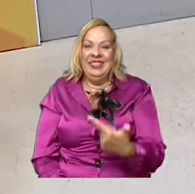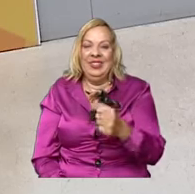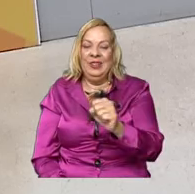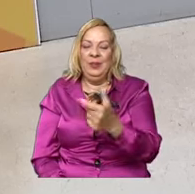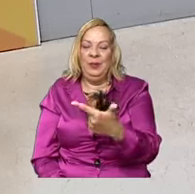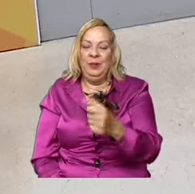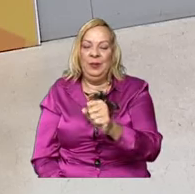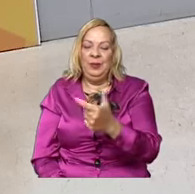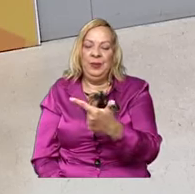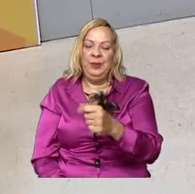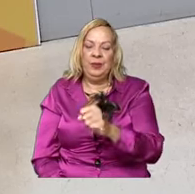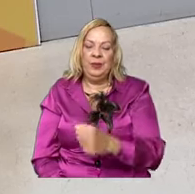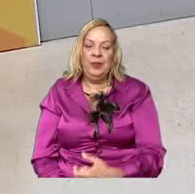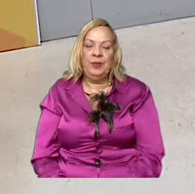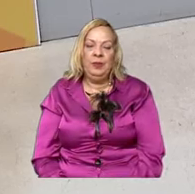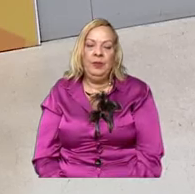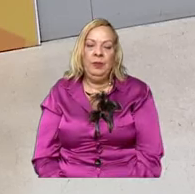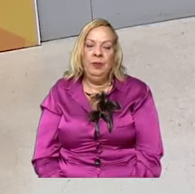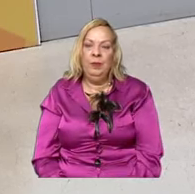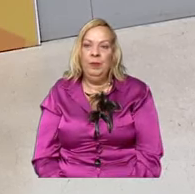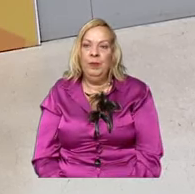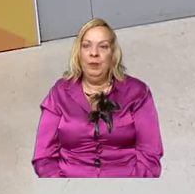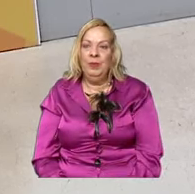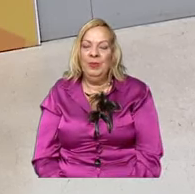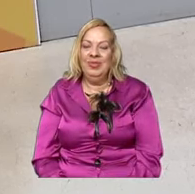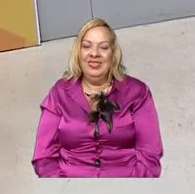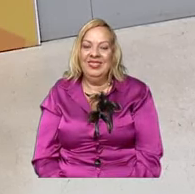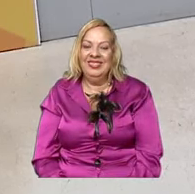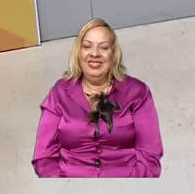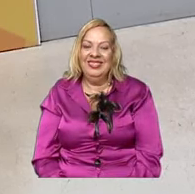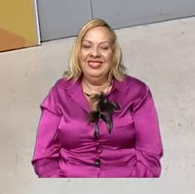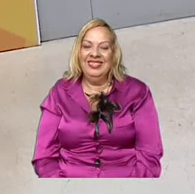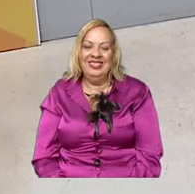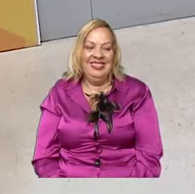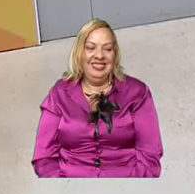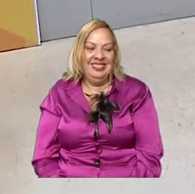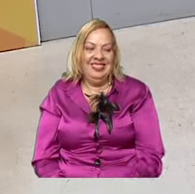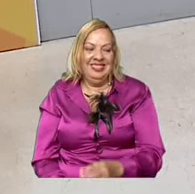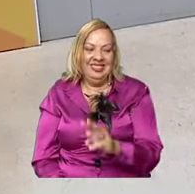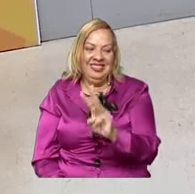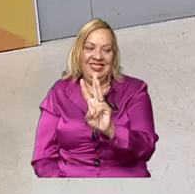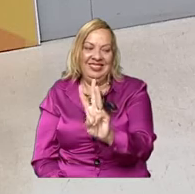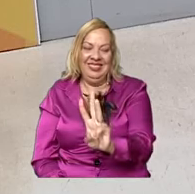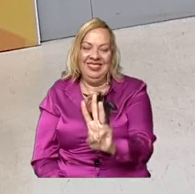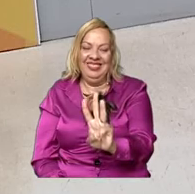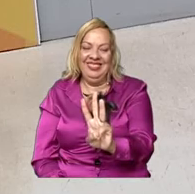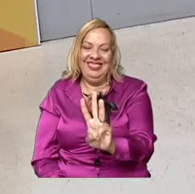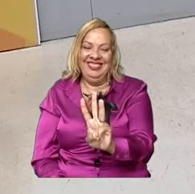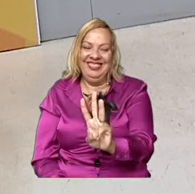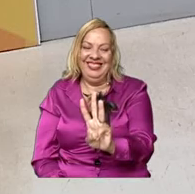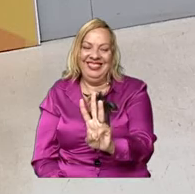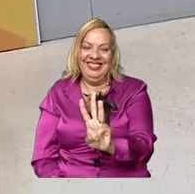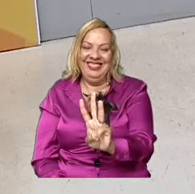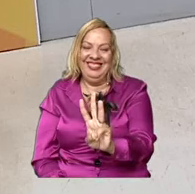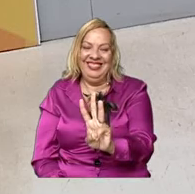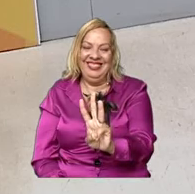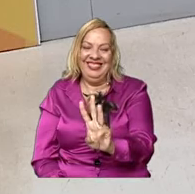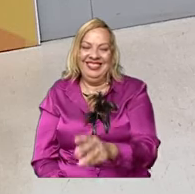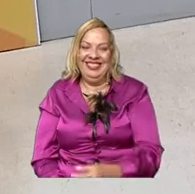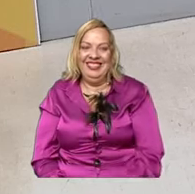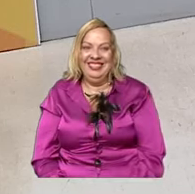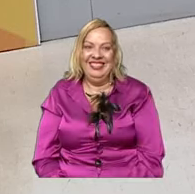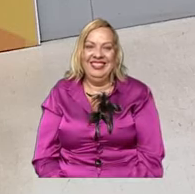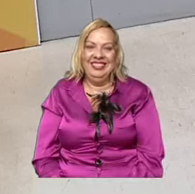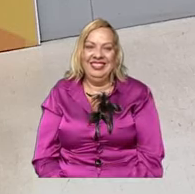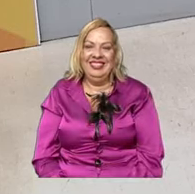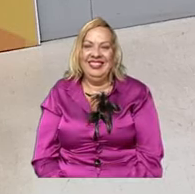28 agora, 28, já foi o 27, o 28, número 3, número